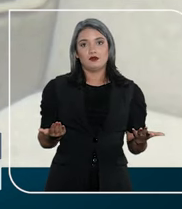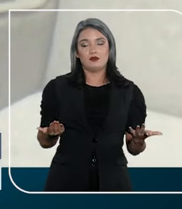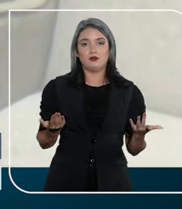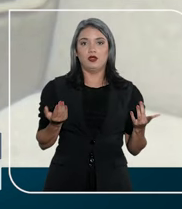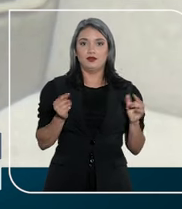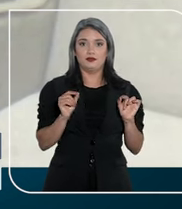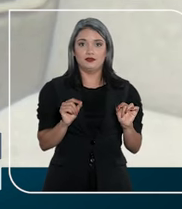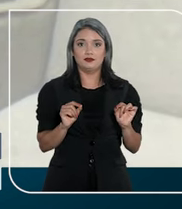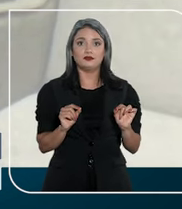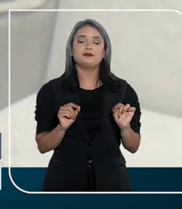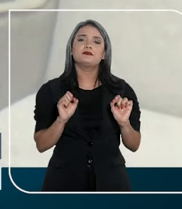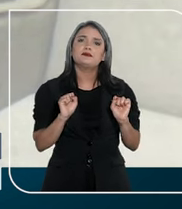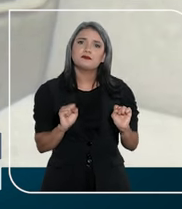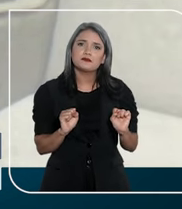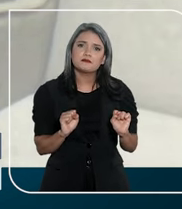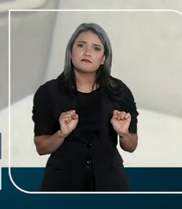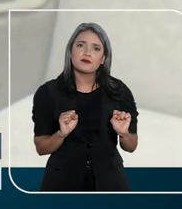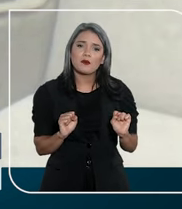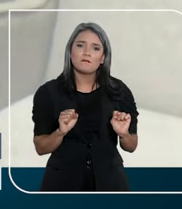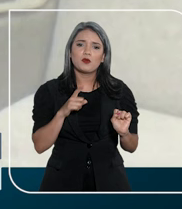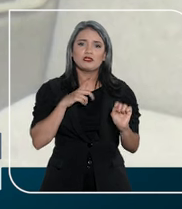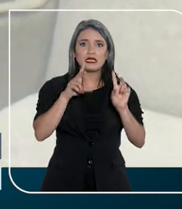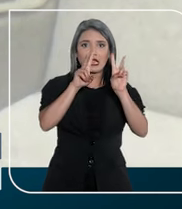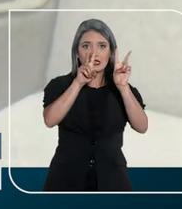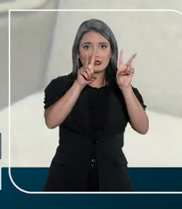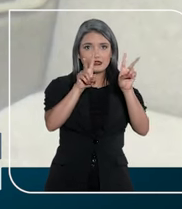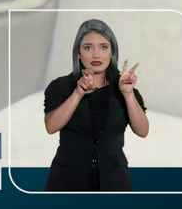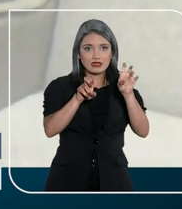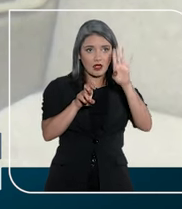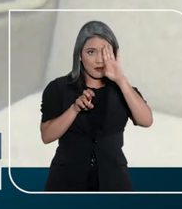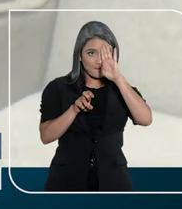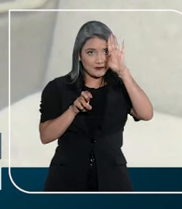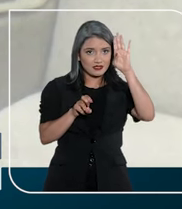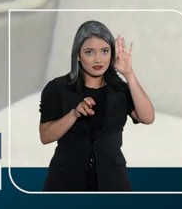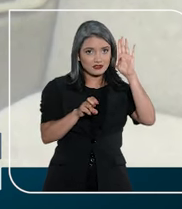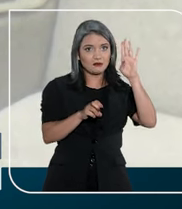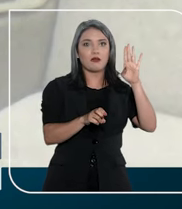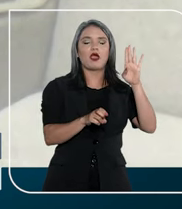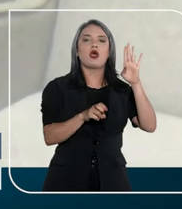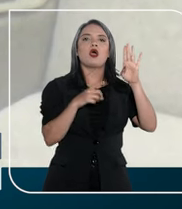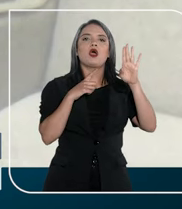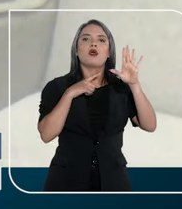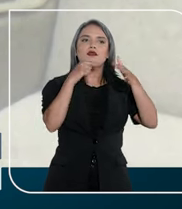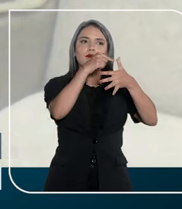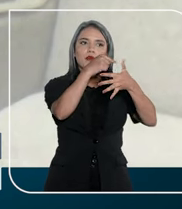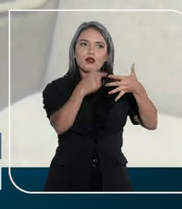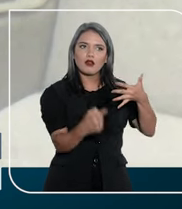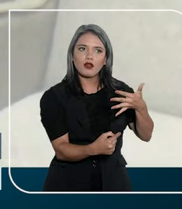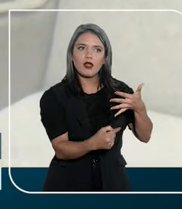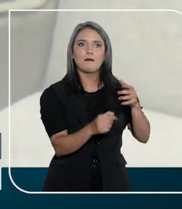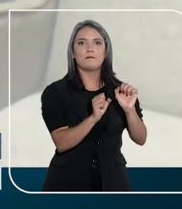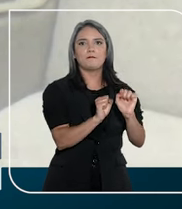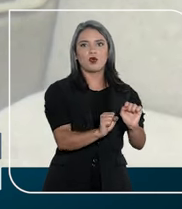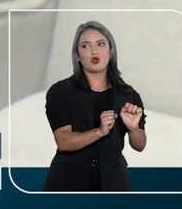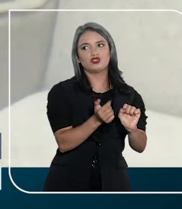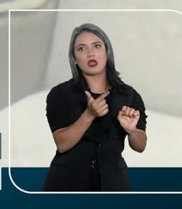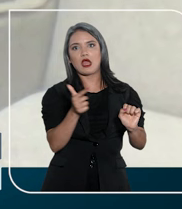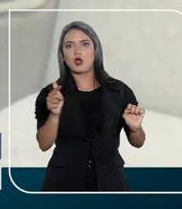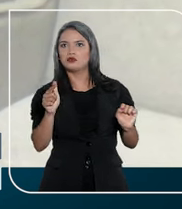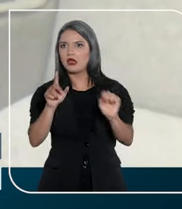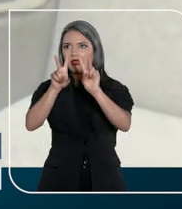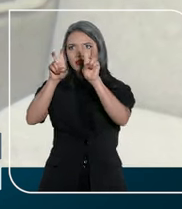você explorar subtemas que não estão expressamente previstos no edital, por outro, não é